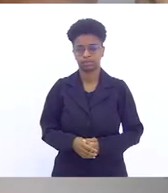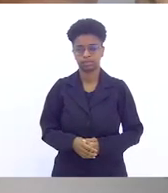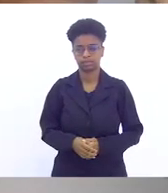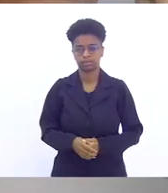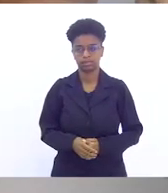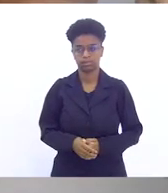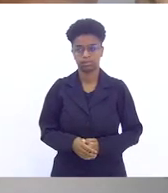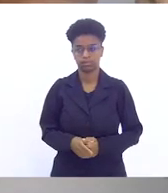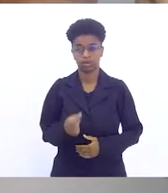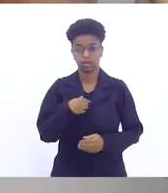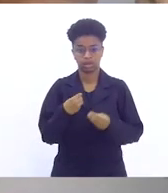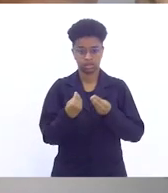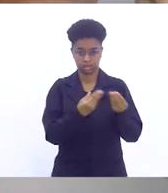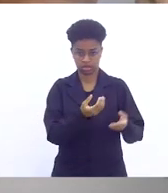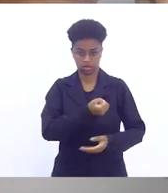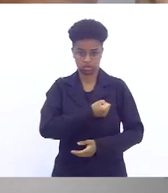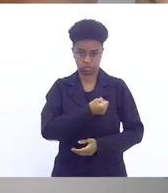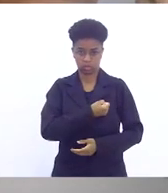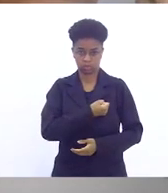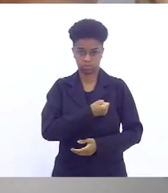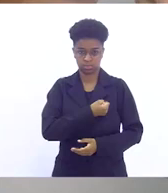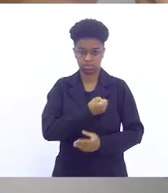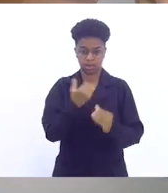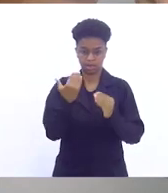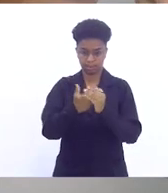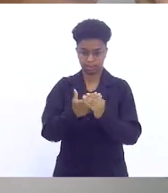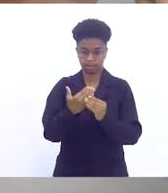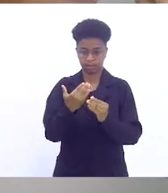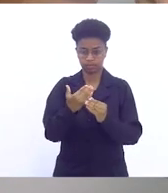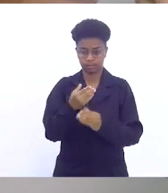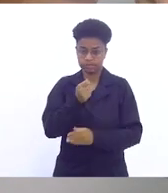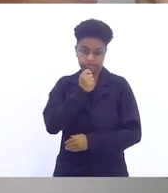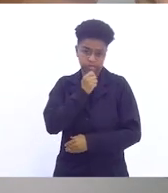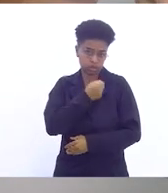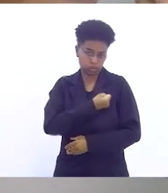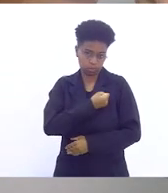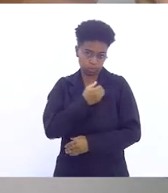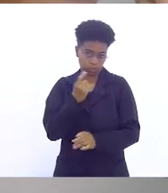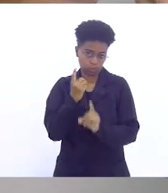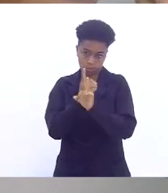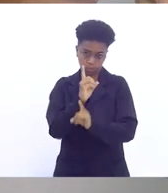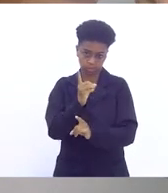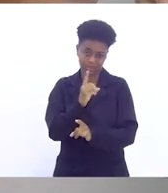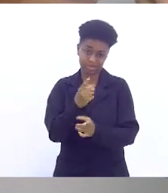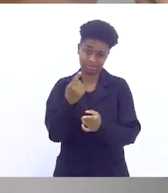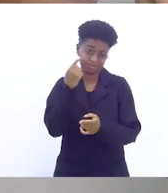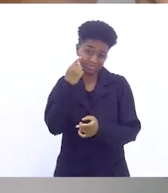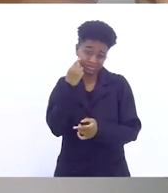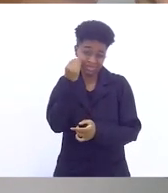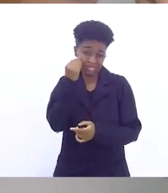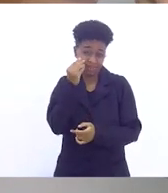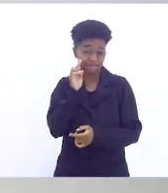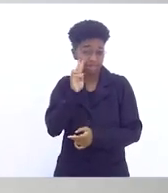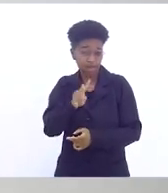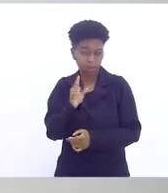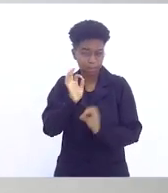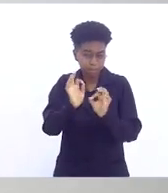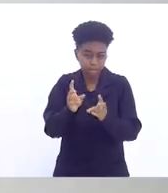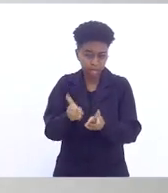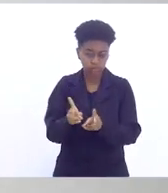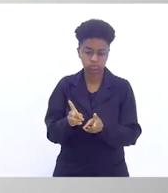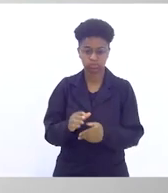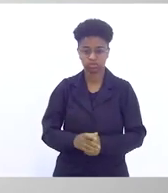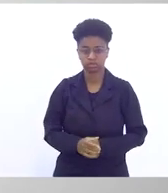vou dar o número do processo sem número a gente não acha nunca o de 2020